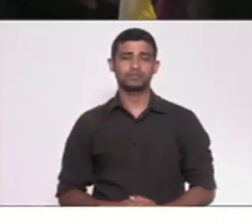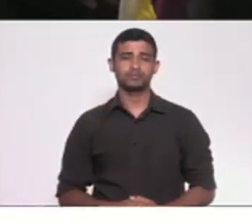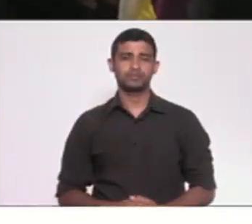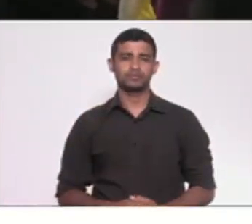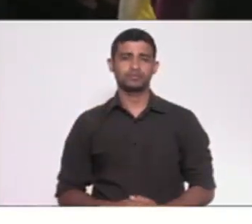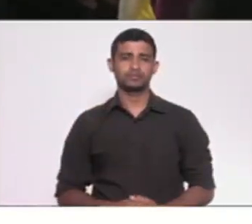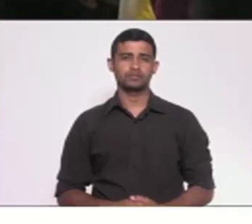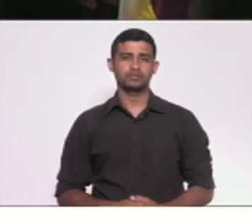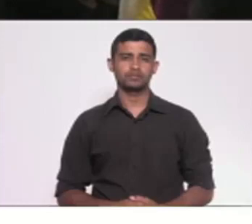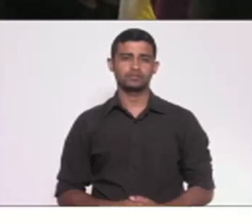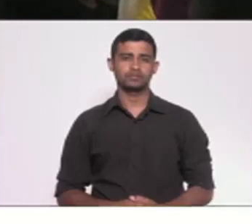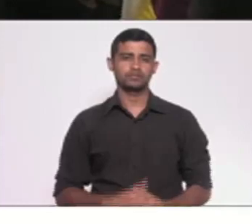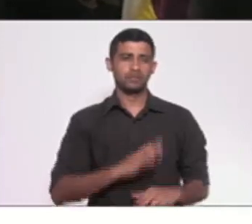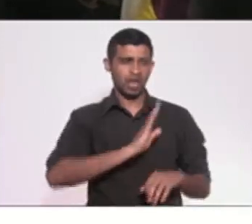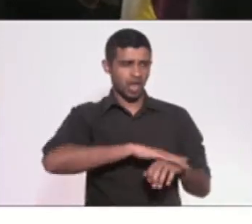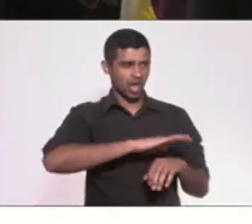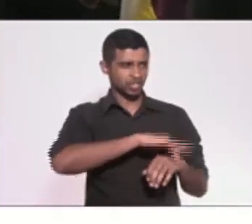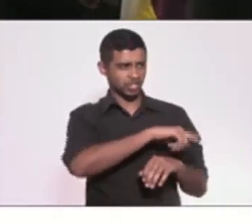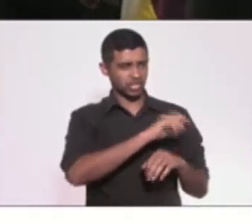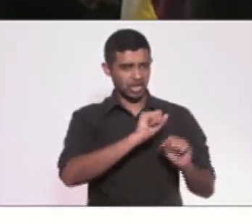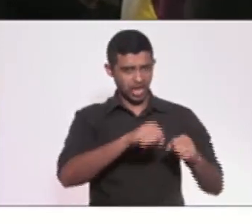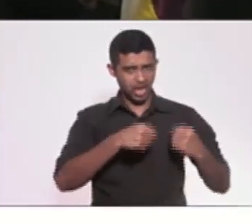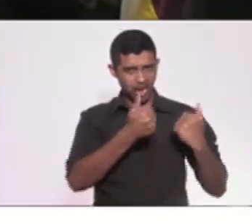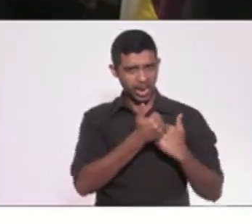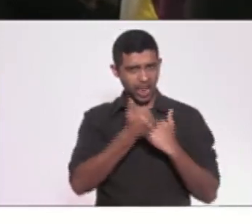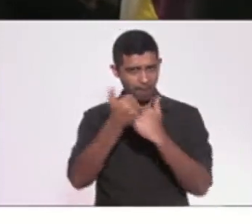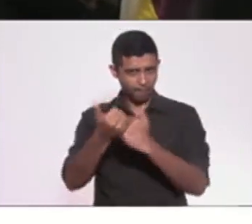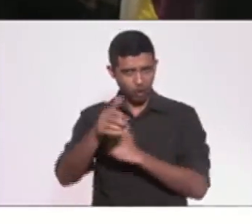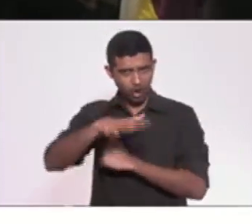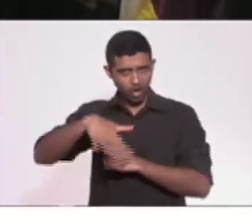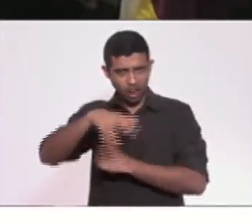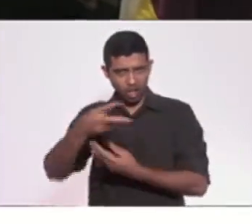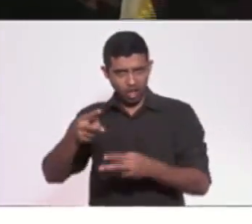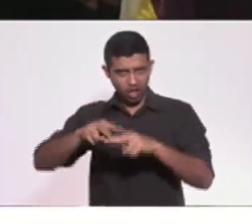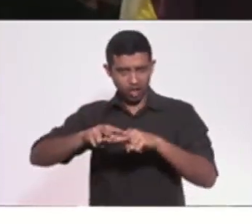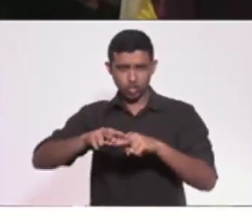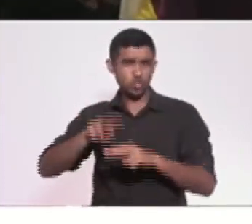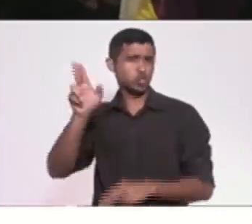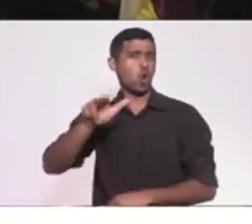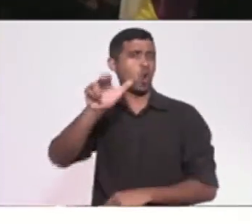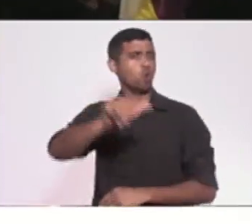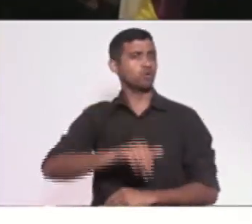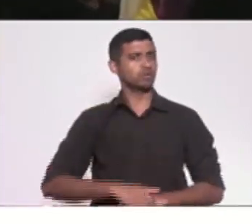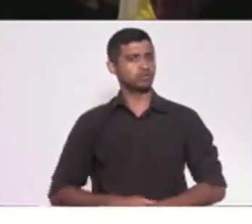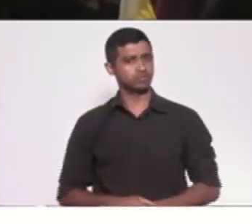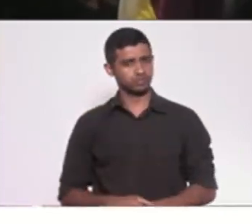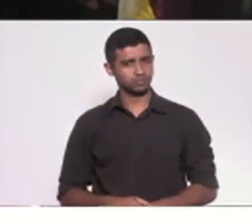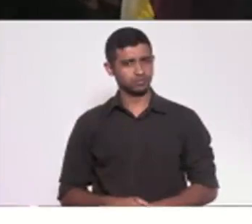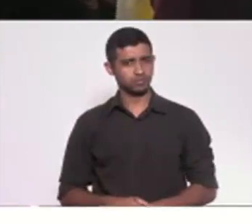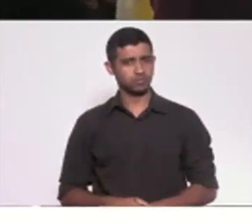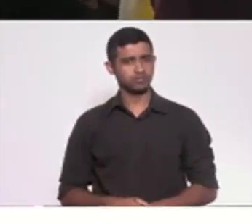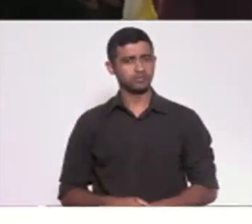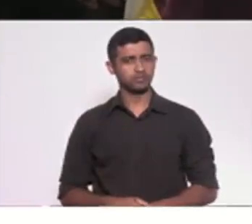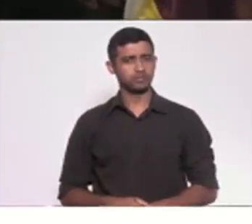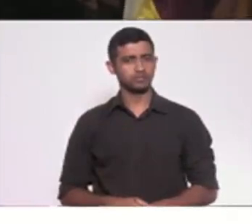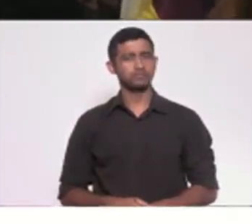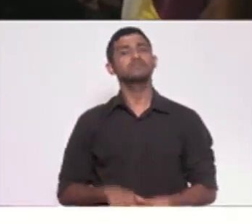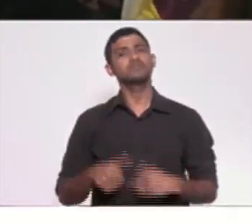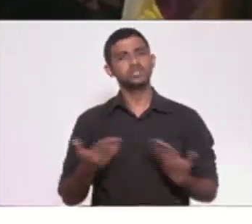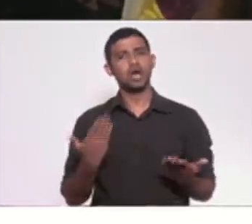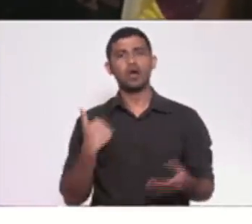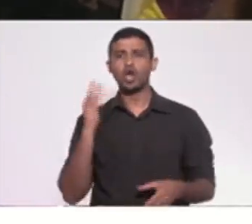a favor do encarceramento massivo e indiscriminado. Nunca foi. E é dentro desse voto que eu